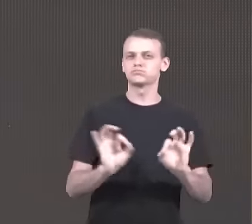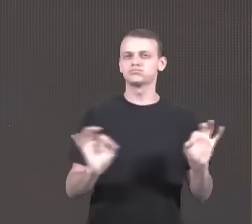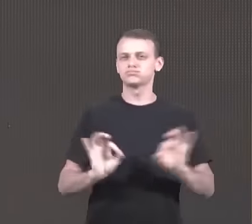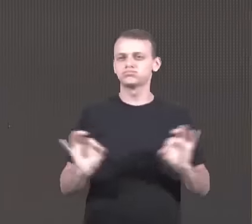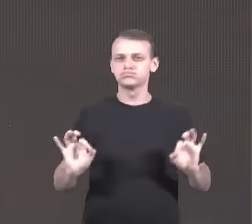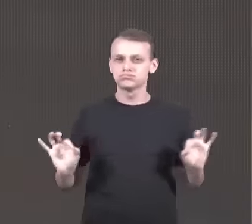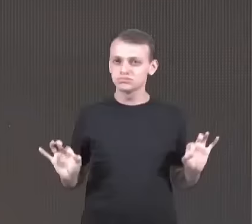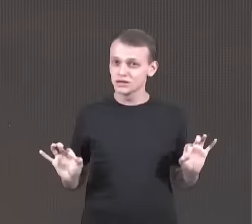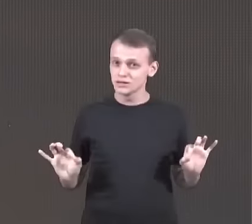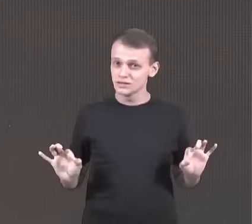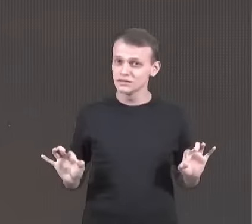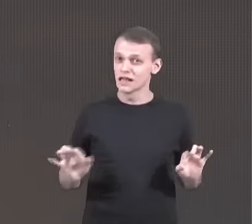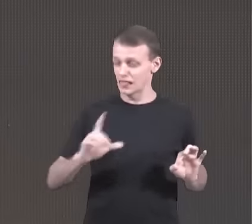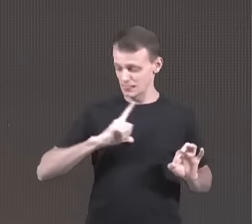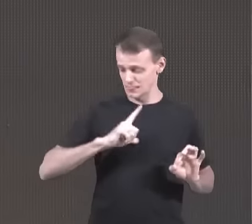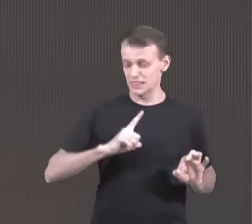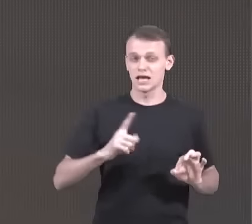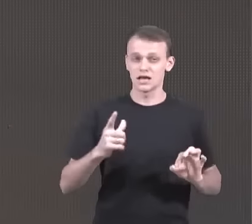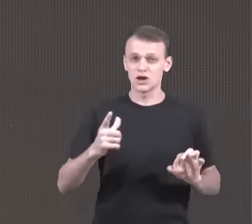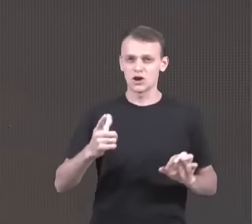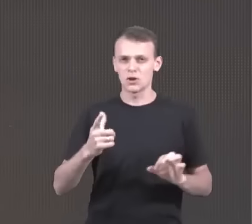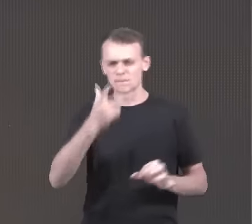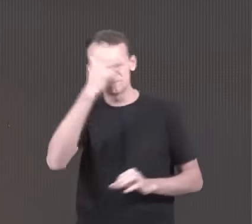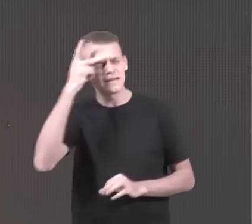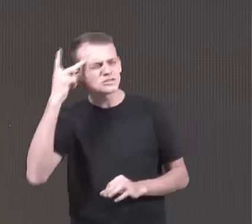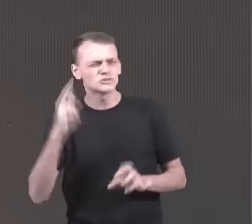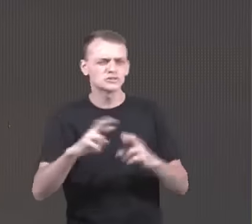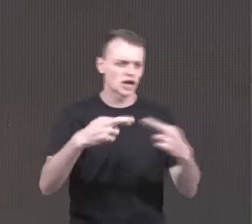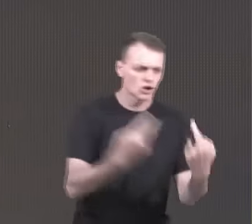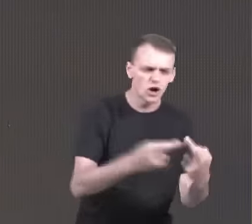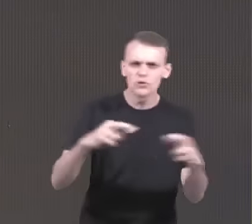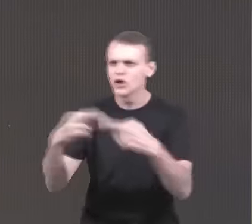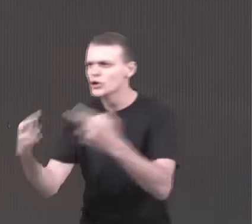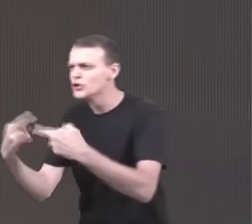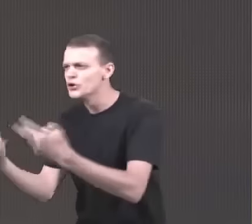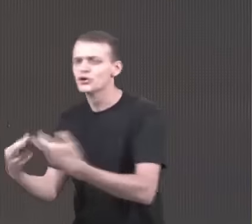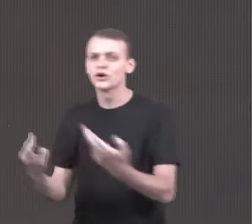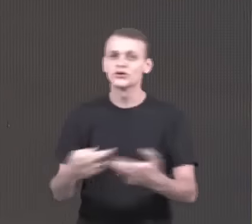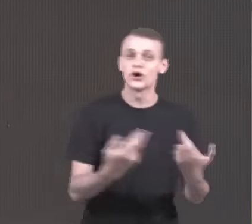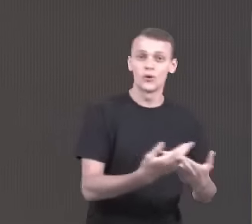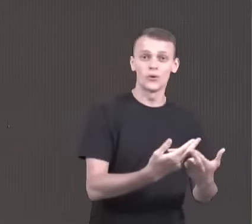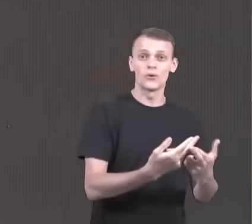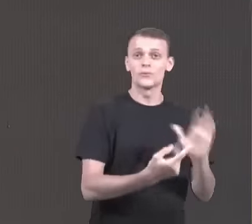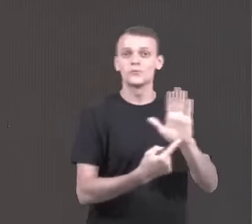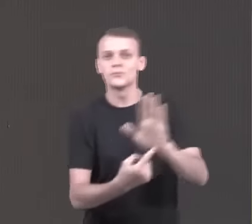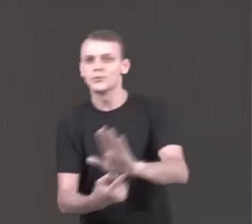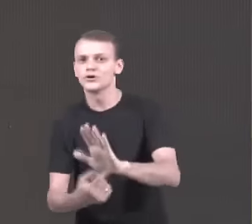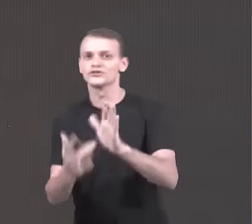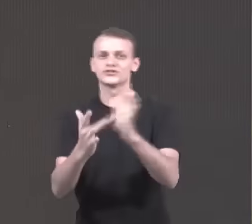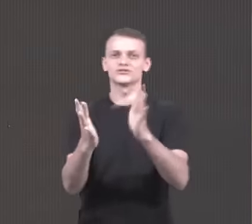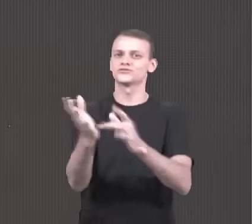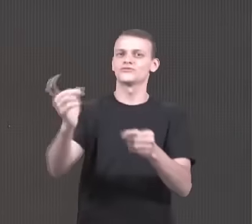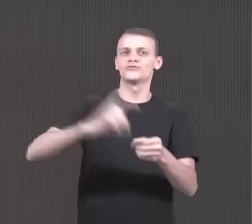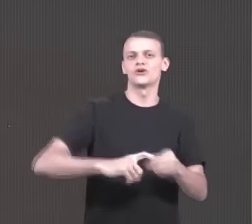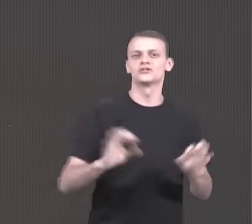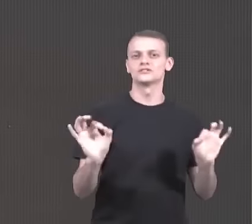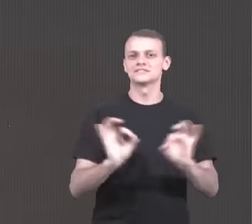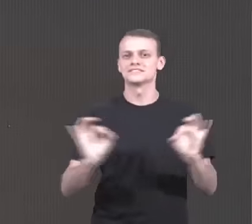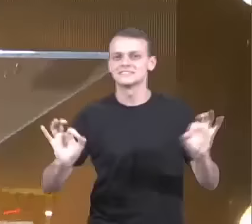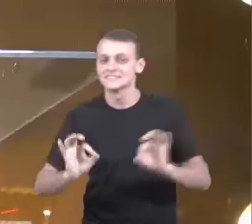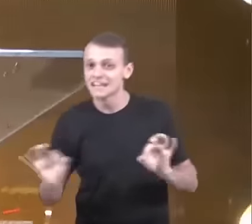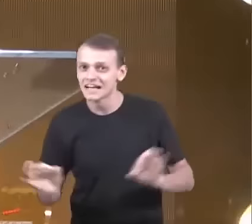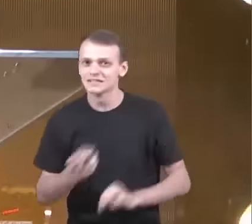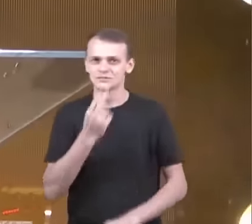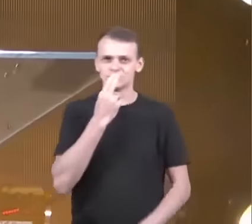Guerra, muitos se reuniram afirmando que o anticristo era Hitler, e que a Europa era um império